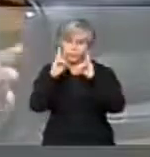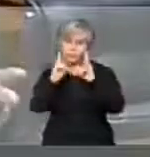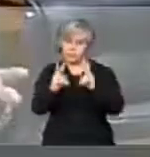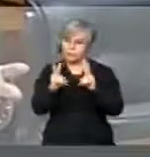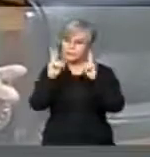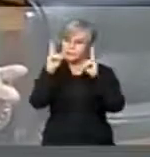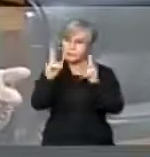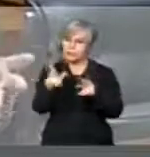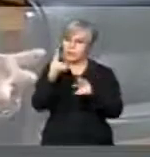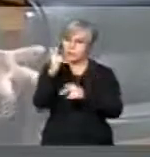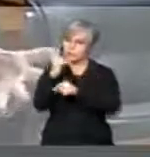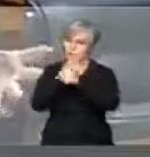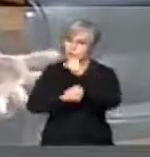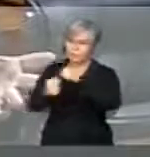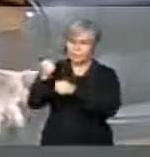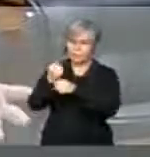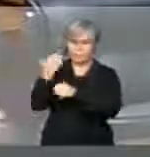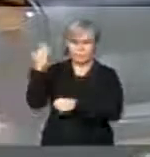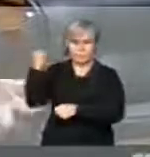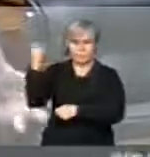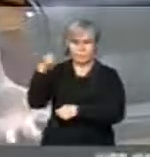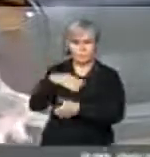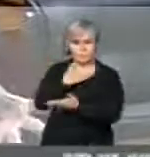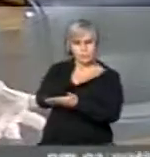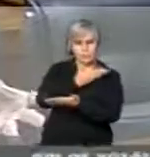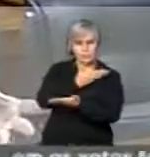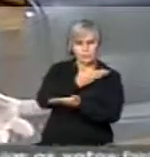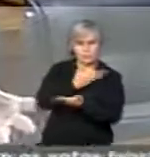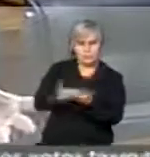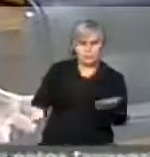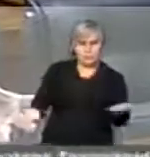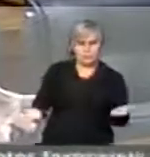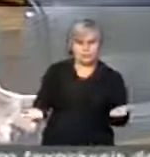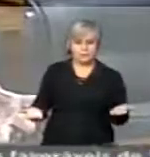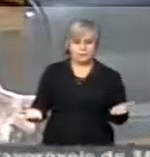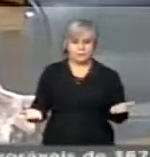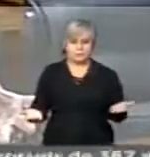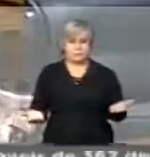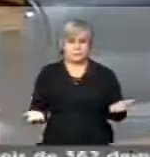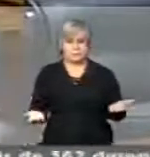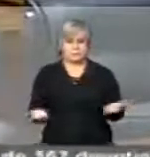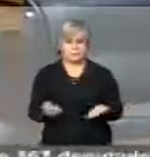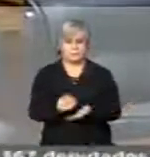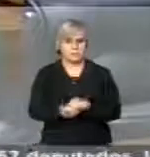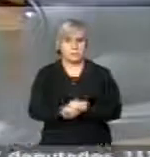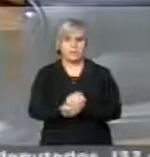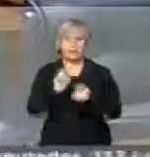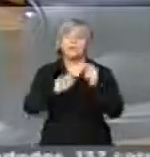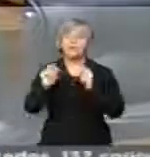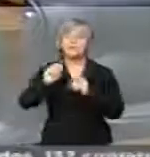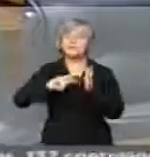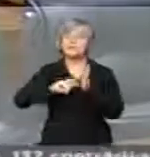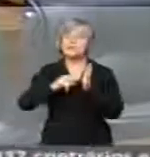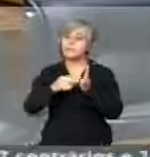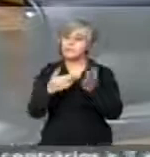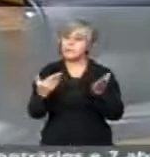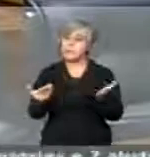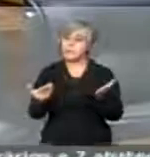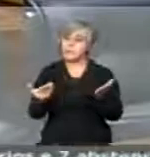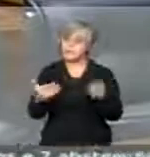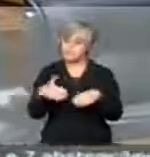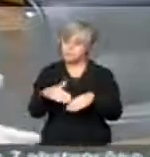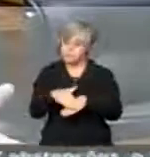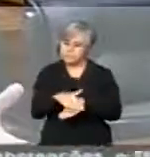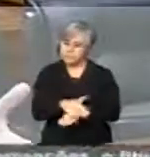atrás, depois daquela derrota de 7-1 para a Alemanha. O que é isso? Humildade